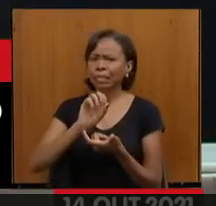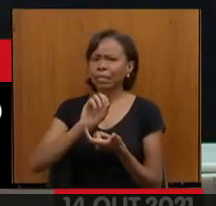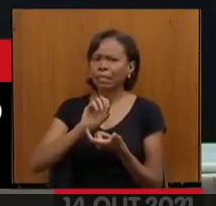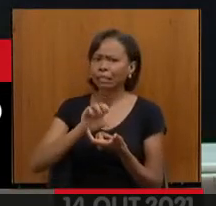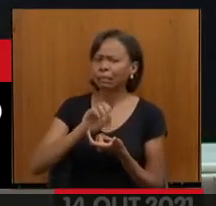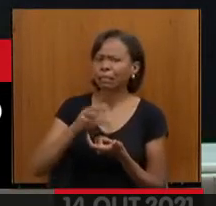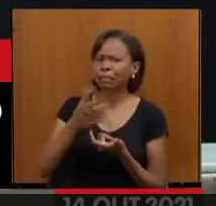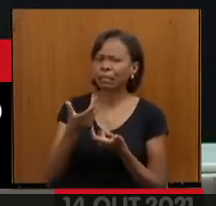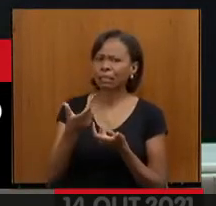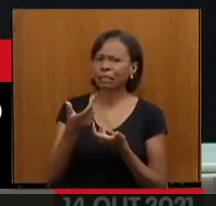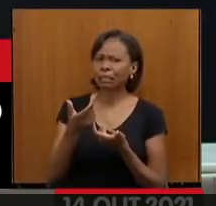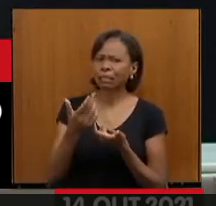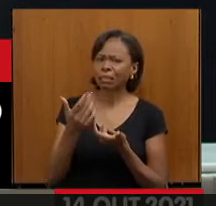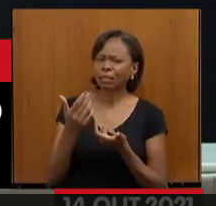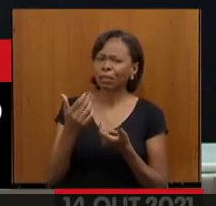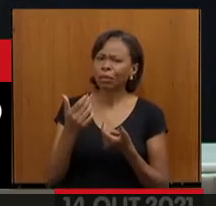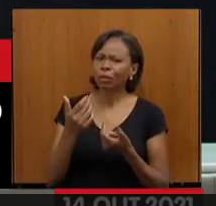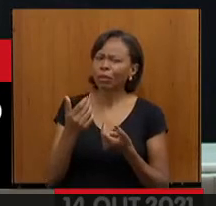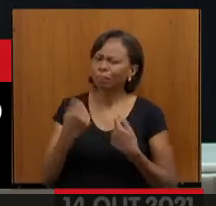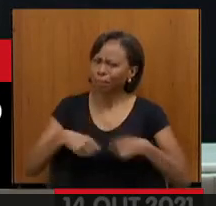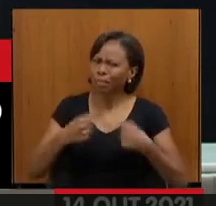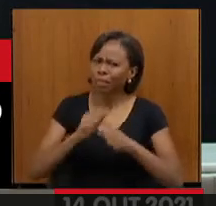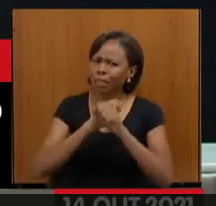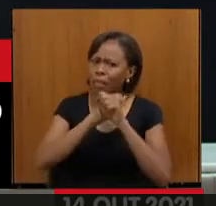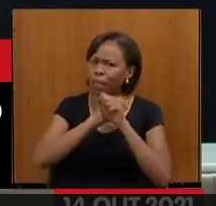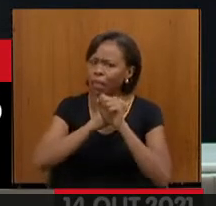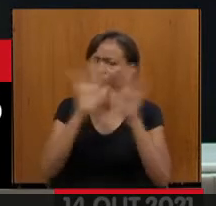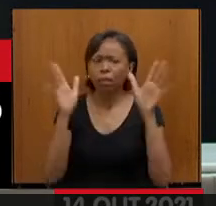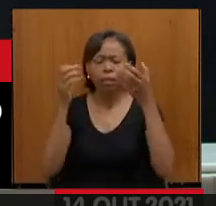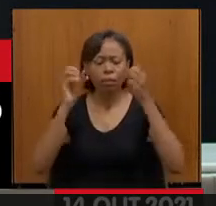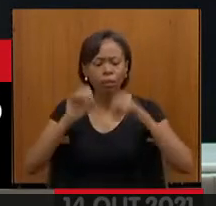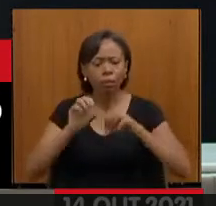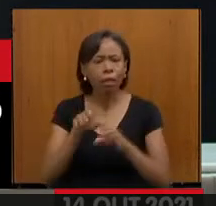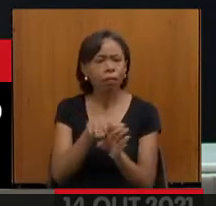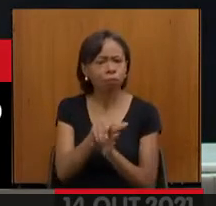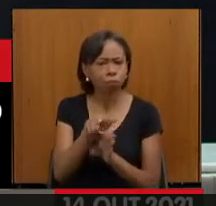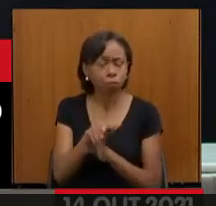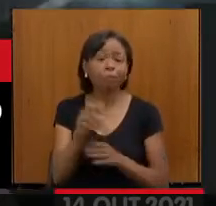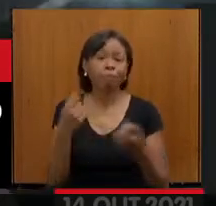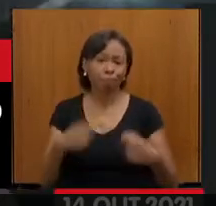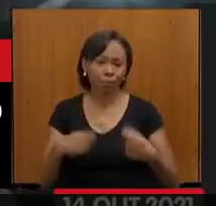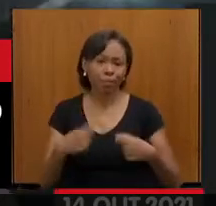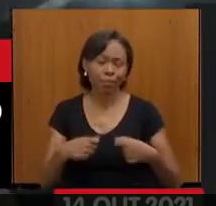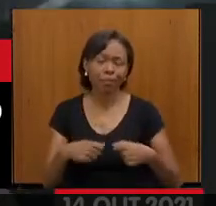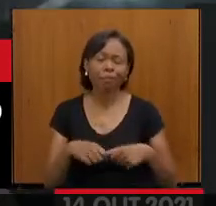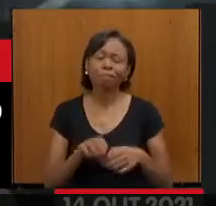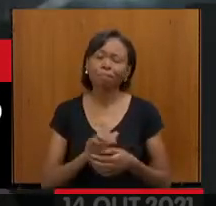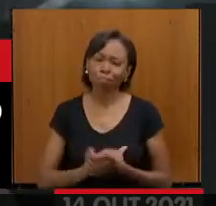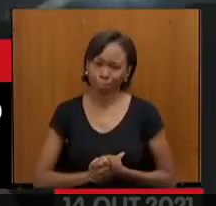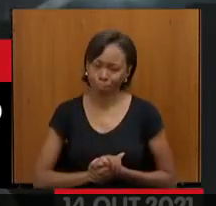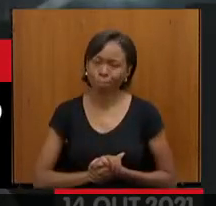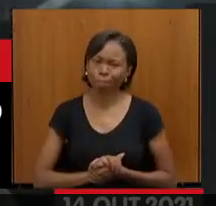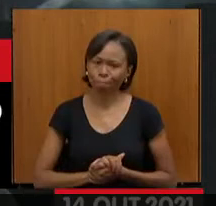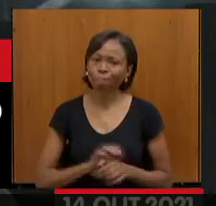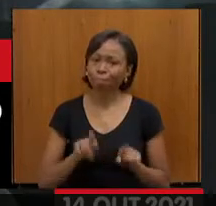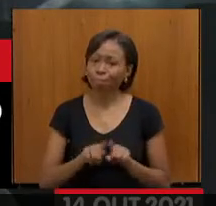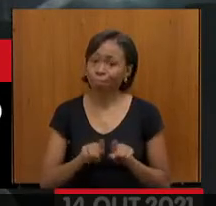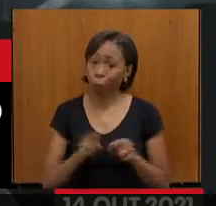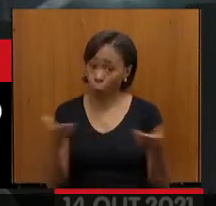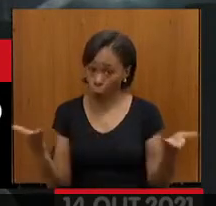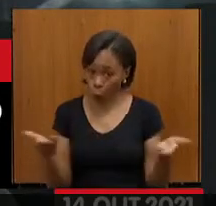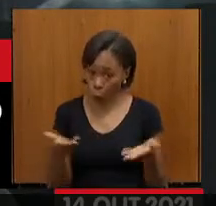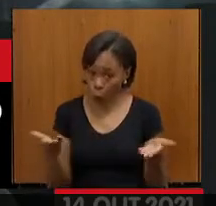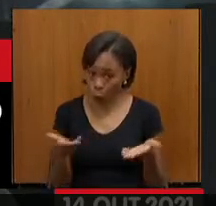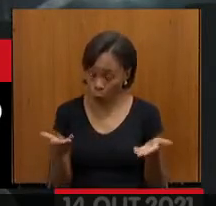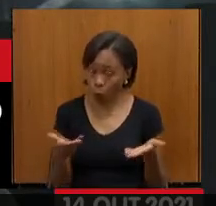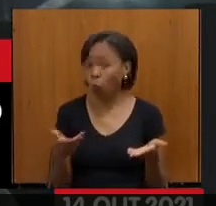preciso esclarecer. E, para terminar, eu queria comentar que, no fundo, o que está em discussão hoje,